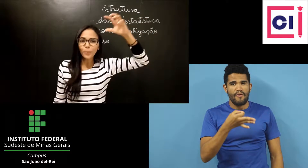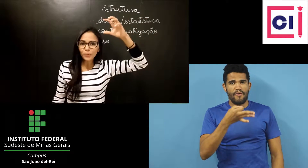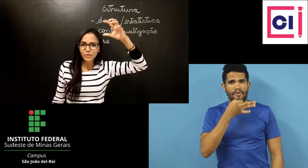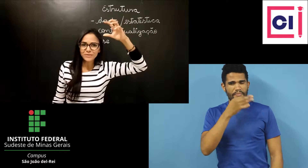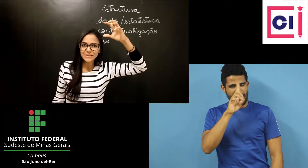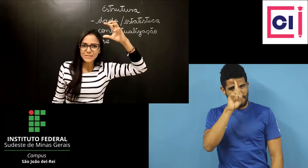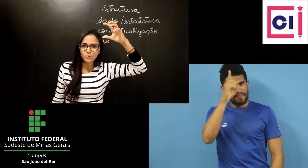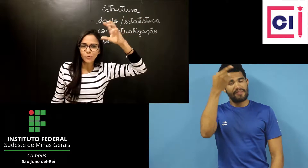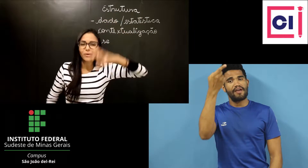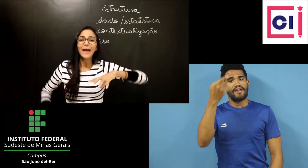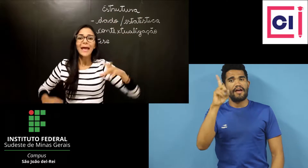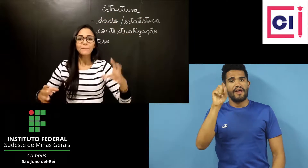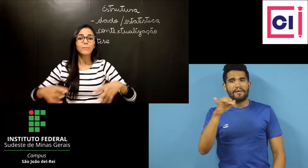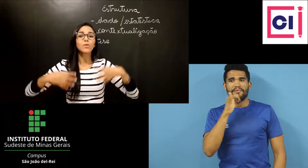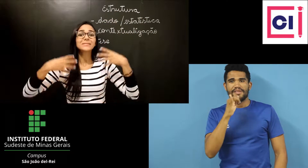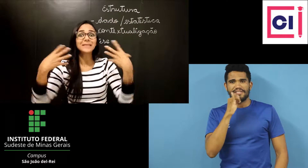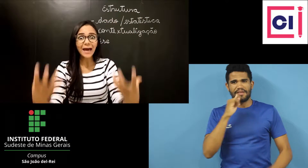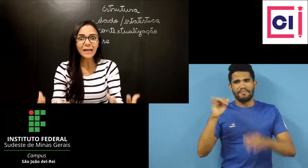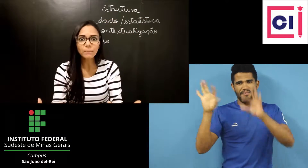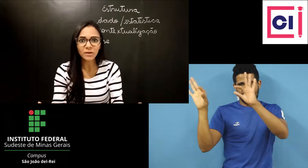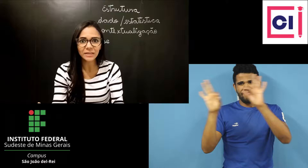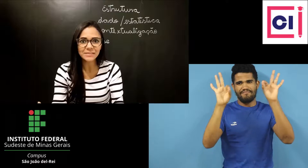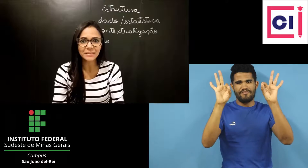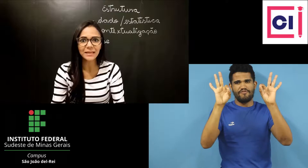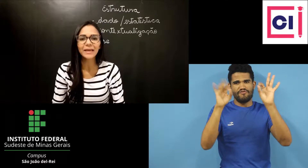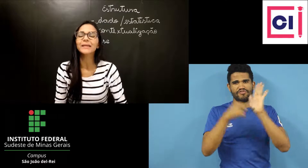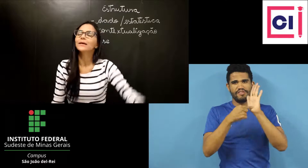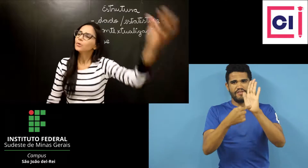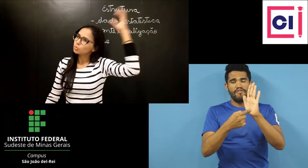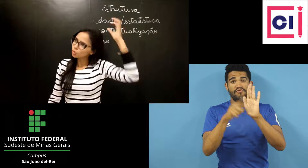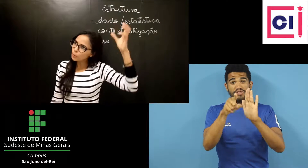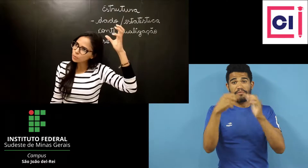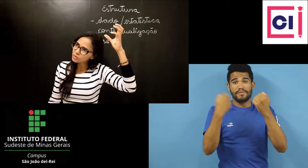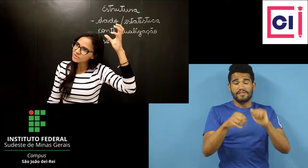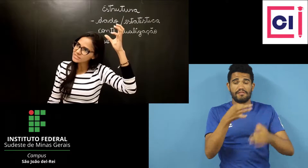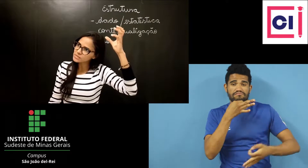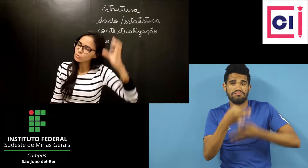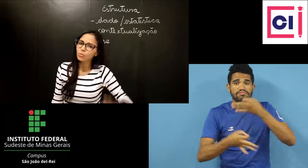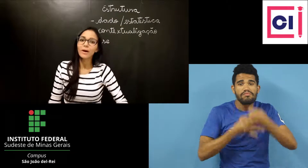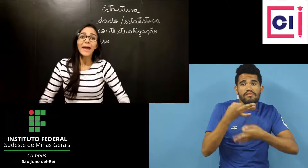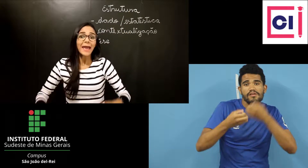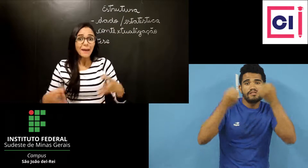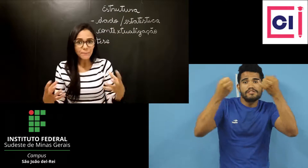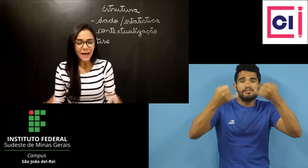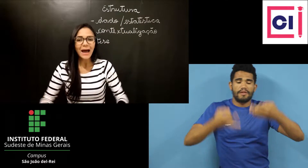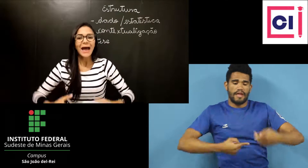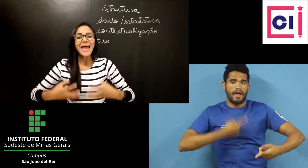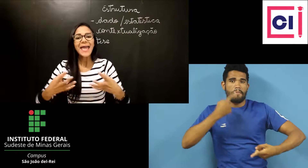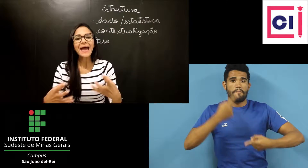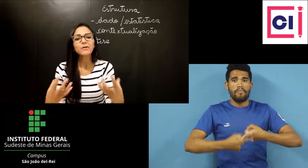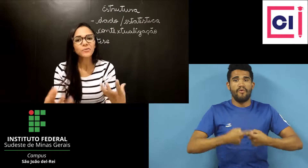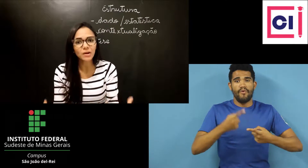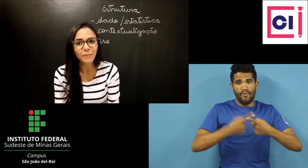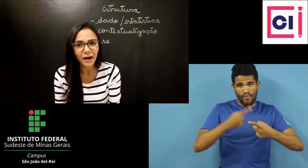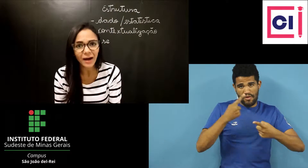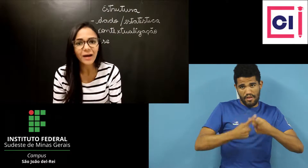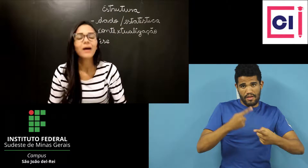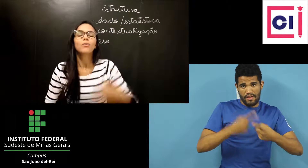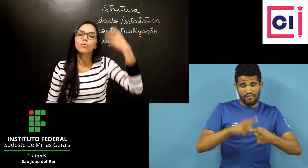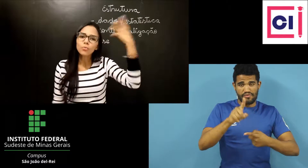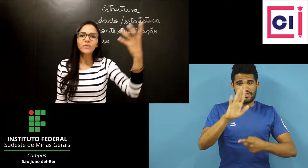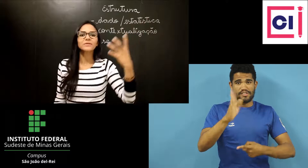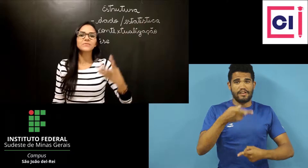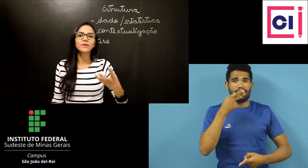o tópico que você citou, é para mostrar a importância dele, do tópico que você citou, é para